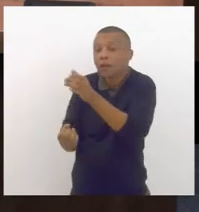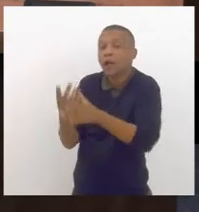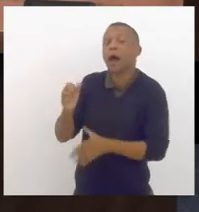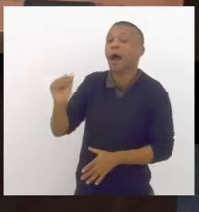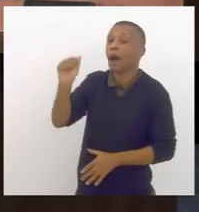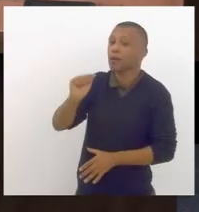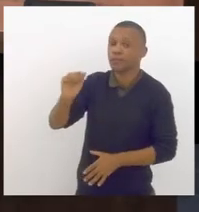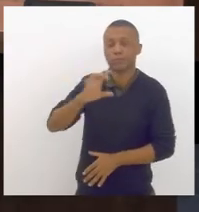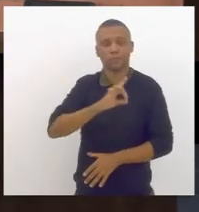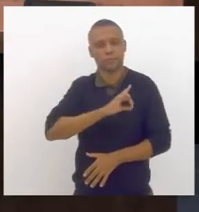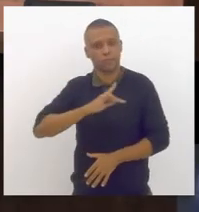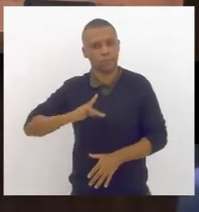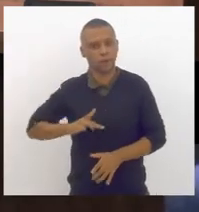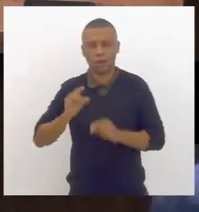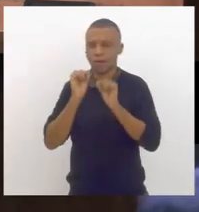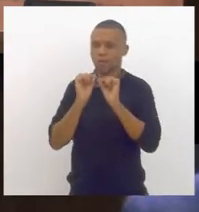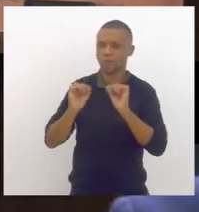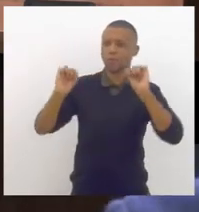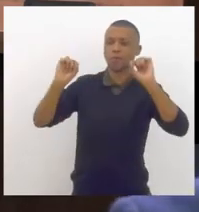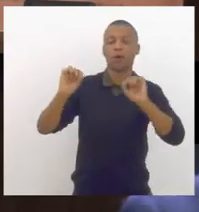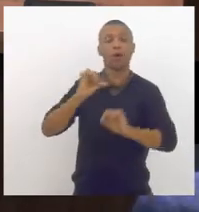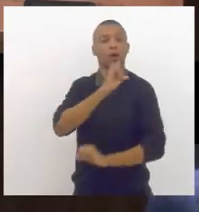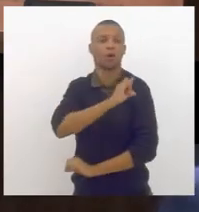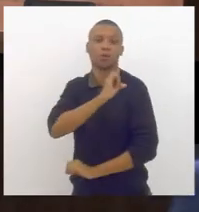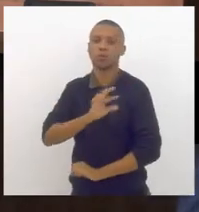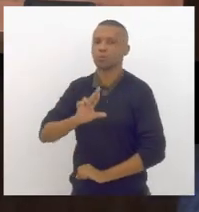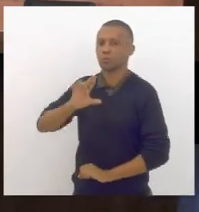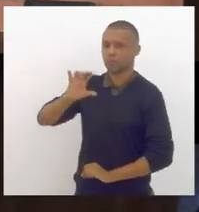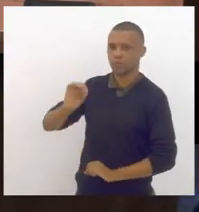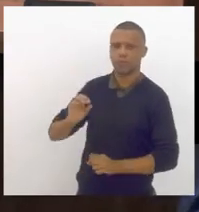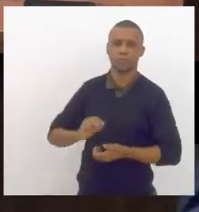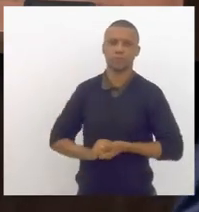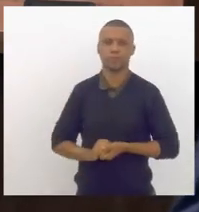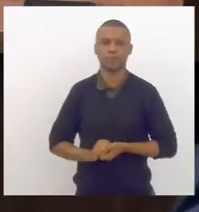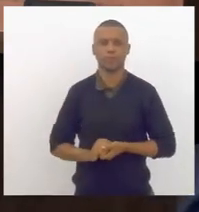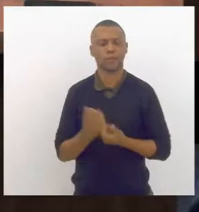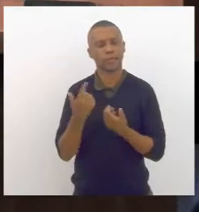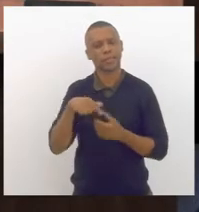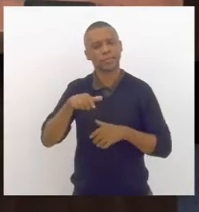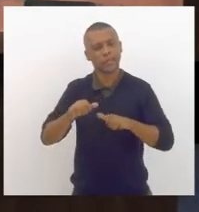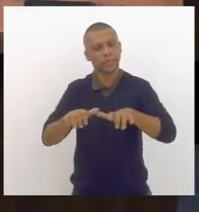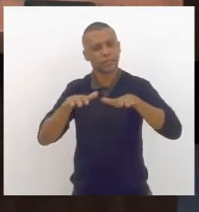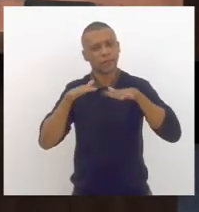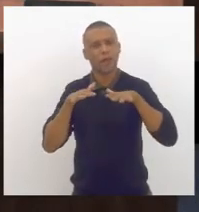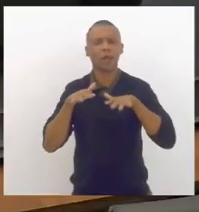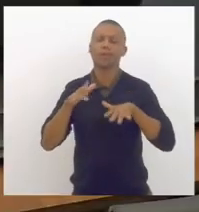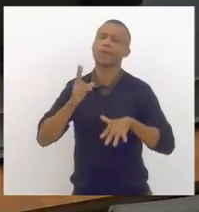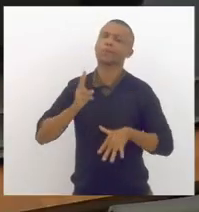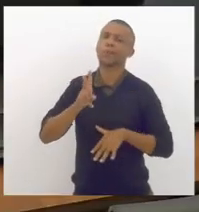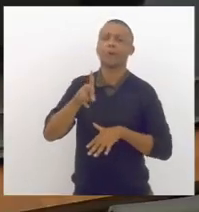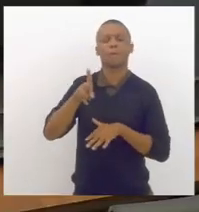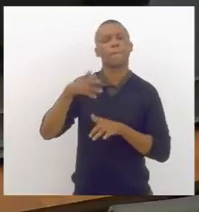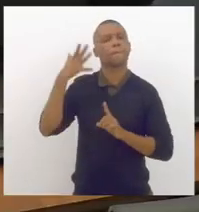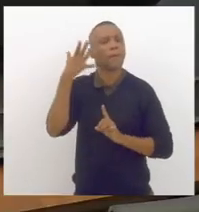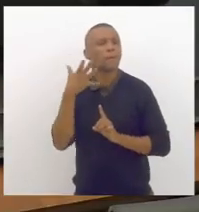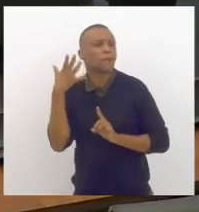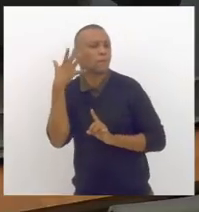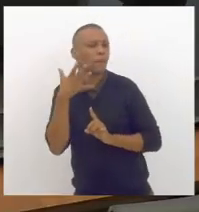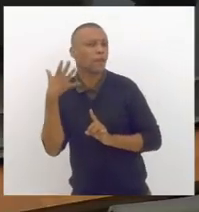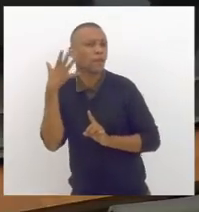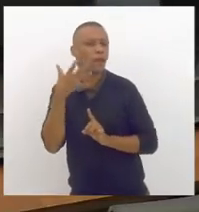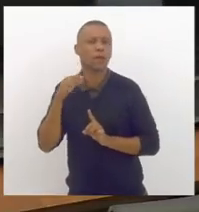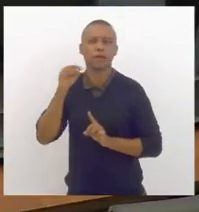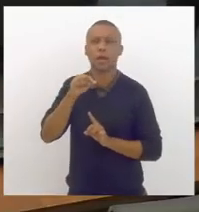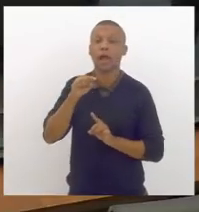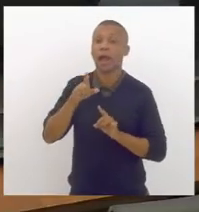Defensores Públicos do Estado do Rio de Janeiro. E a gente aqui nessa Assembleia fala com muita frequência que a Defensoria Pública do Estado do